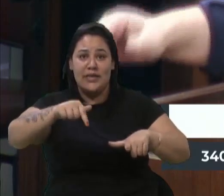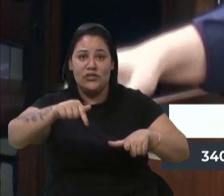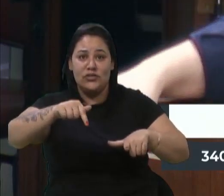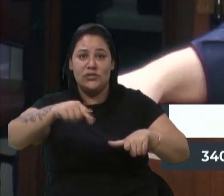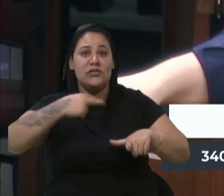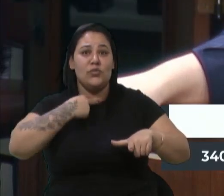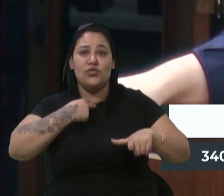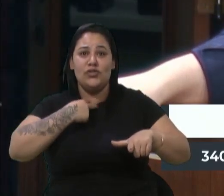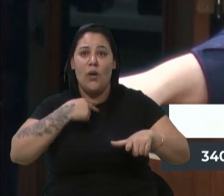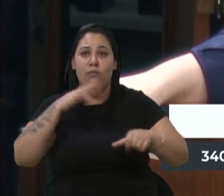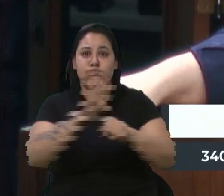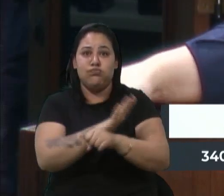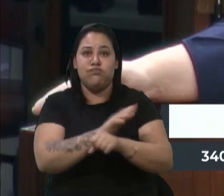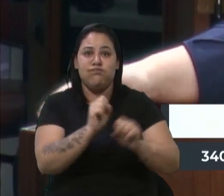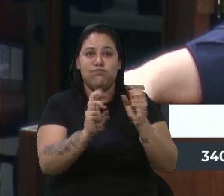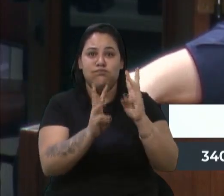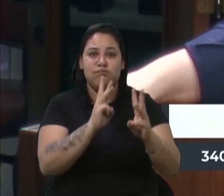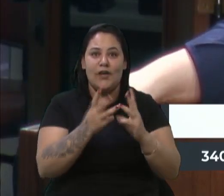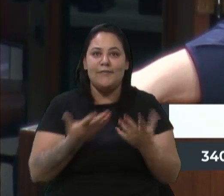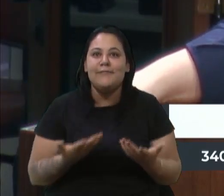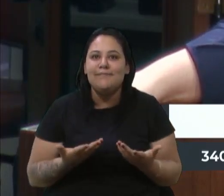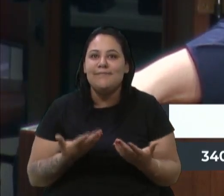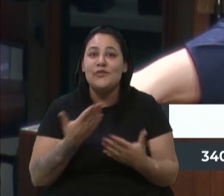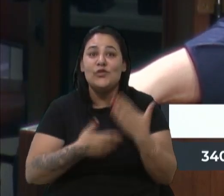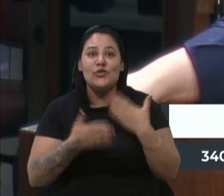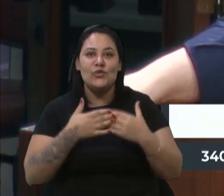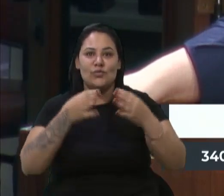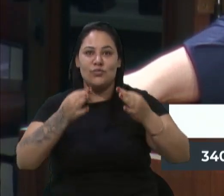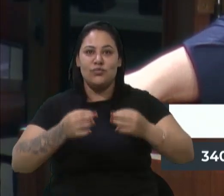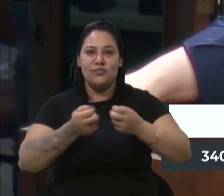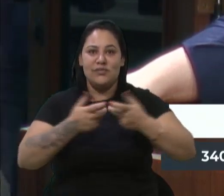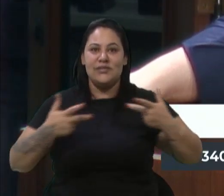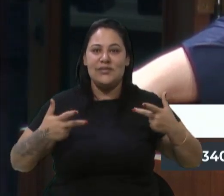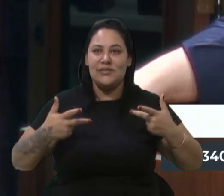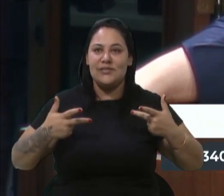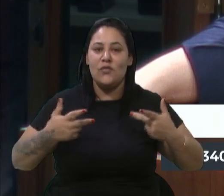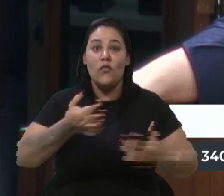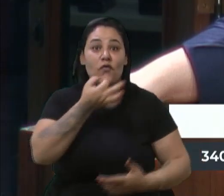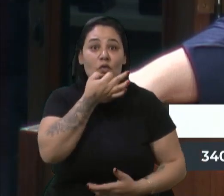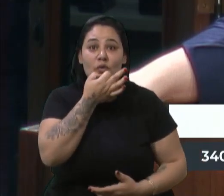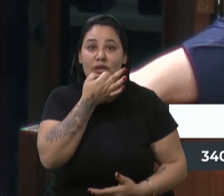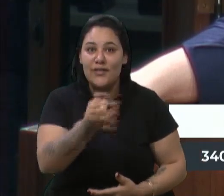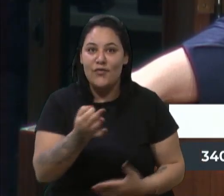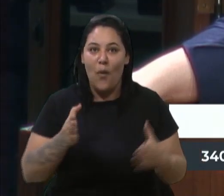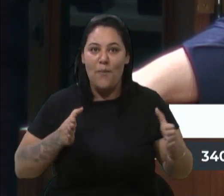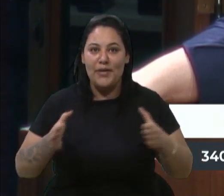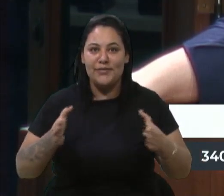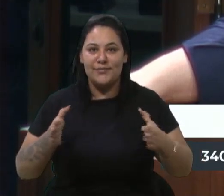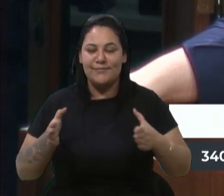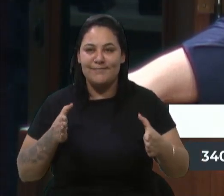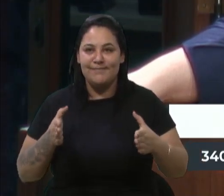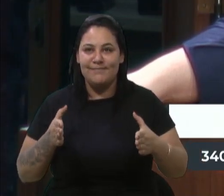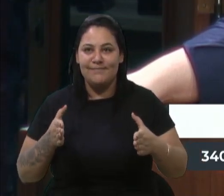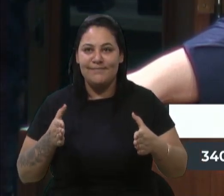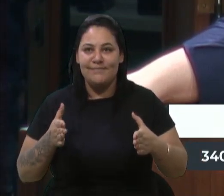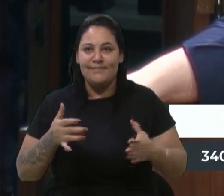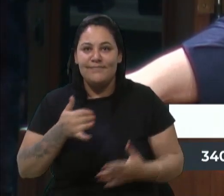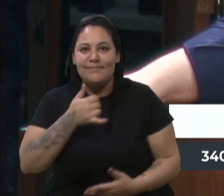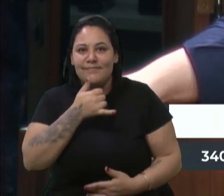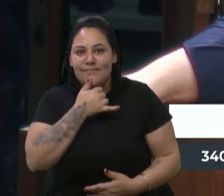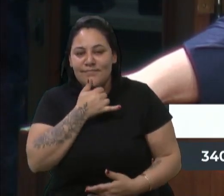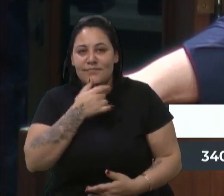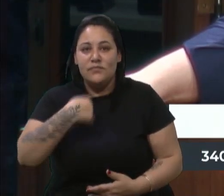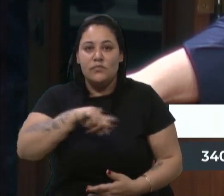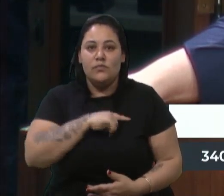6. Tudo isso foi terrível para essa classe. E, infelizmente, nós tínhamos